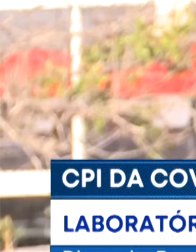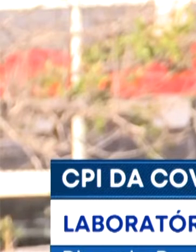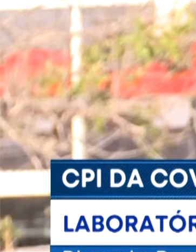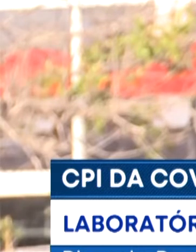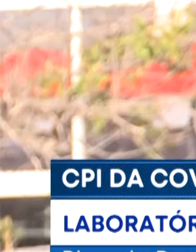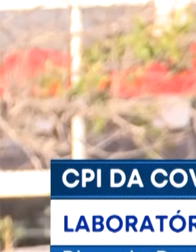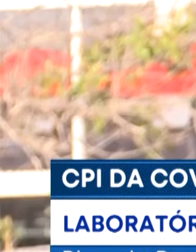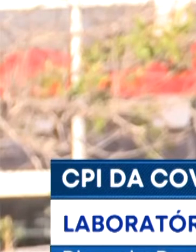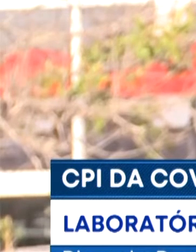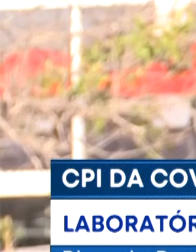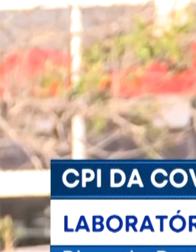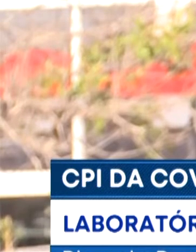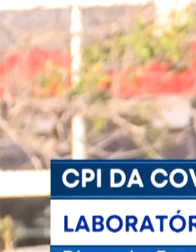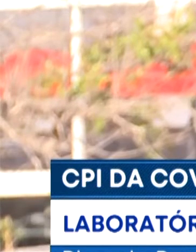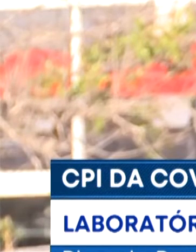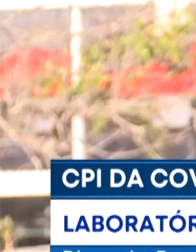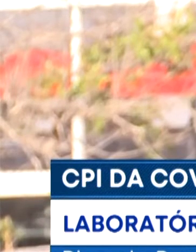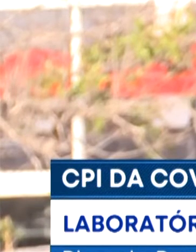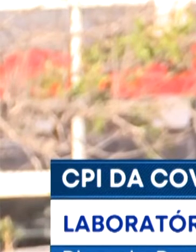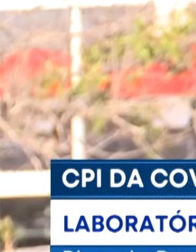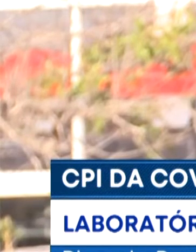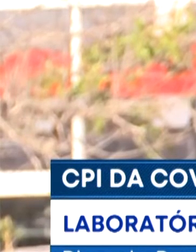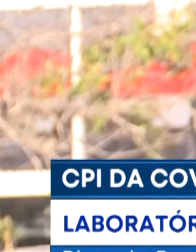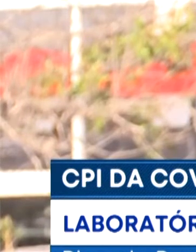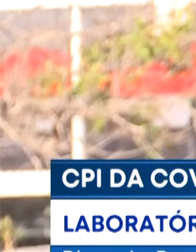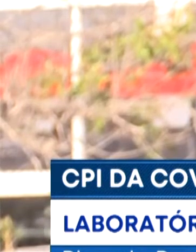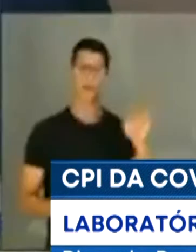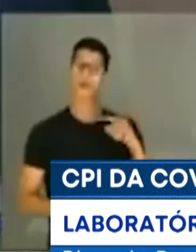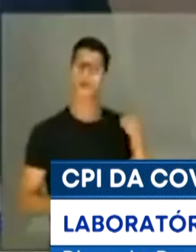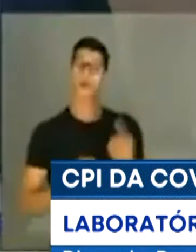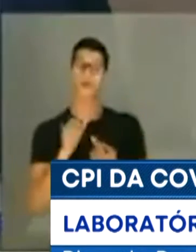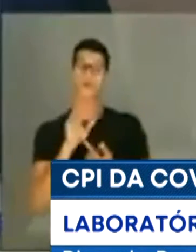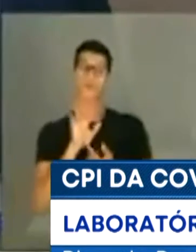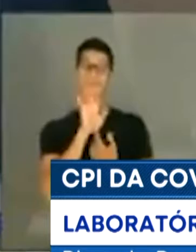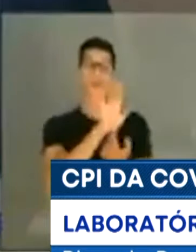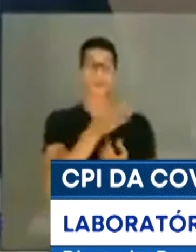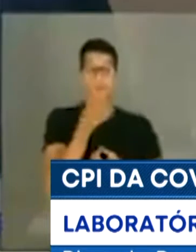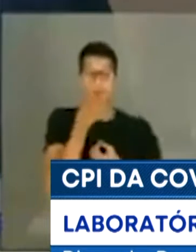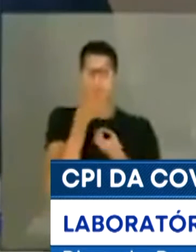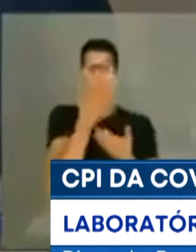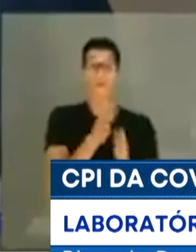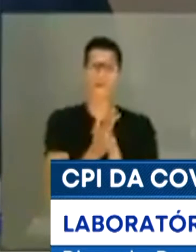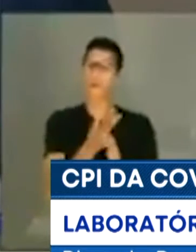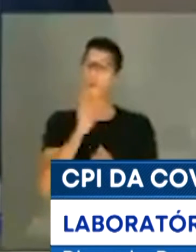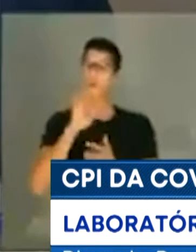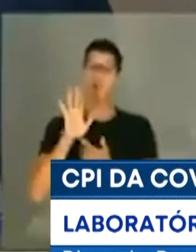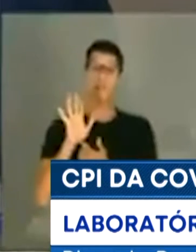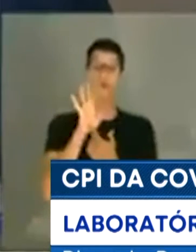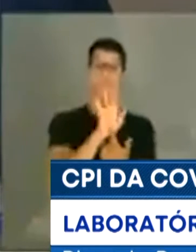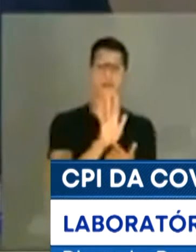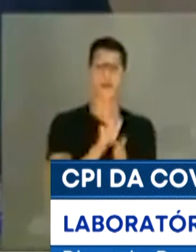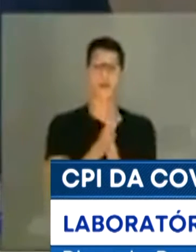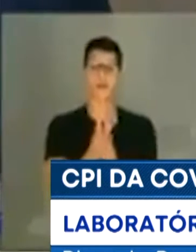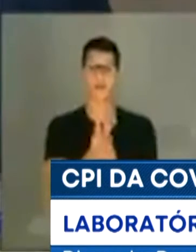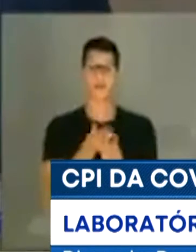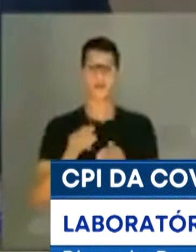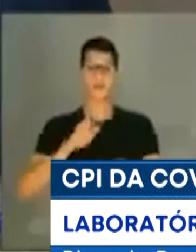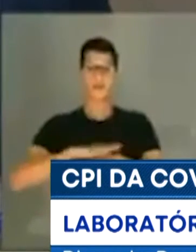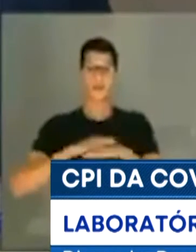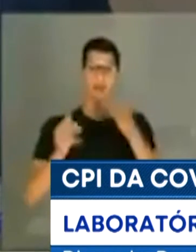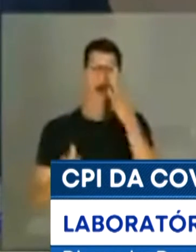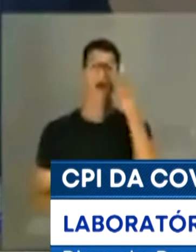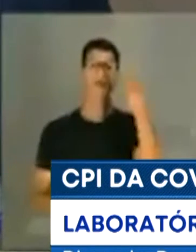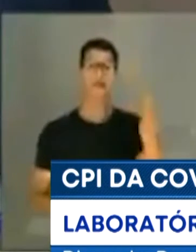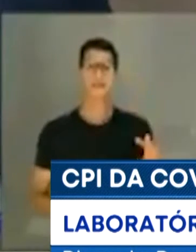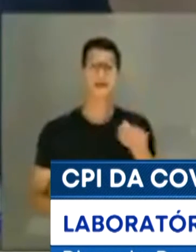a verdade ainda não há uma data prevista para esse novo encontro ontem uma das fa é muita atenção